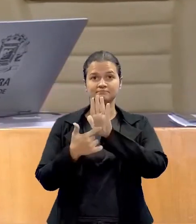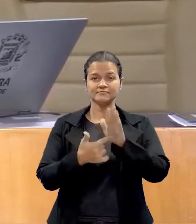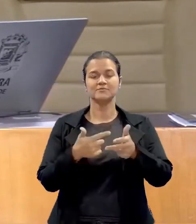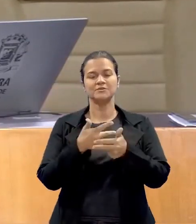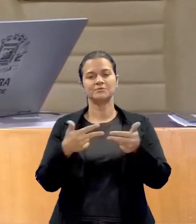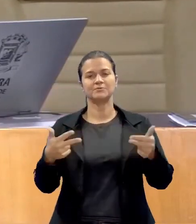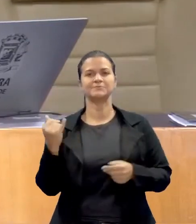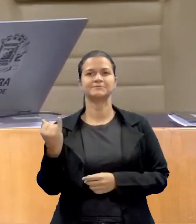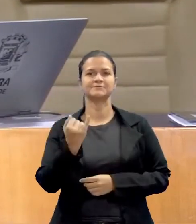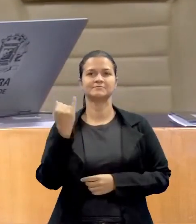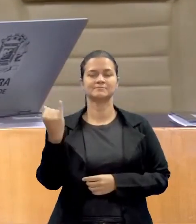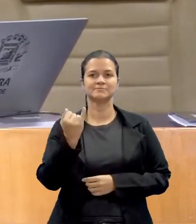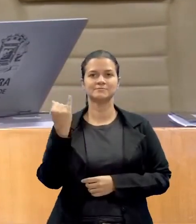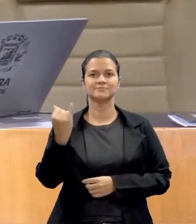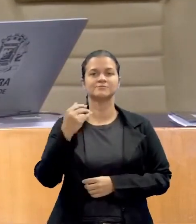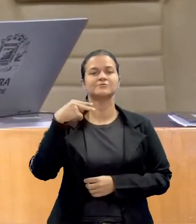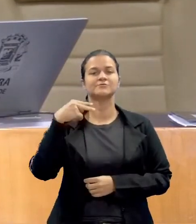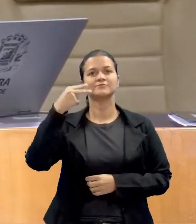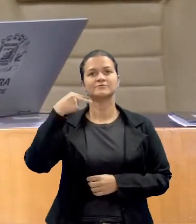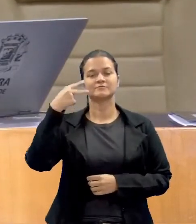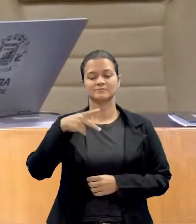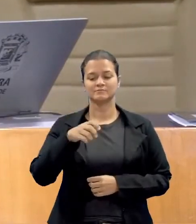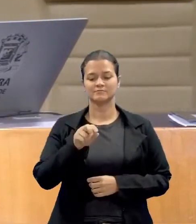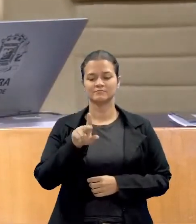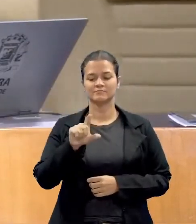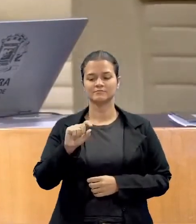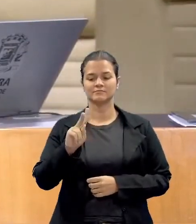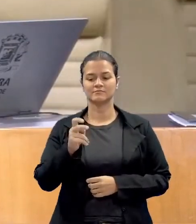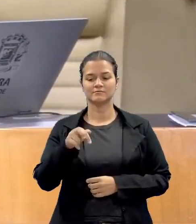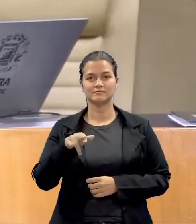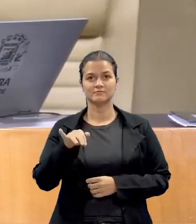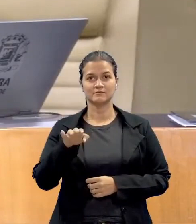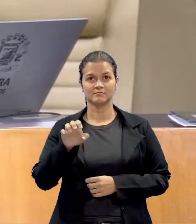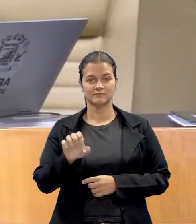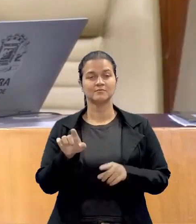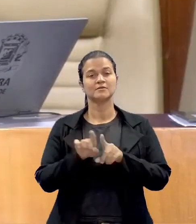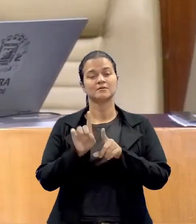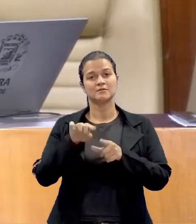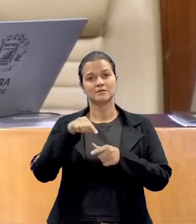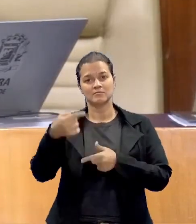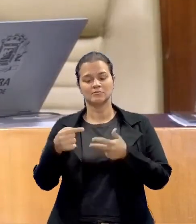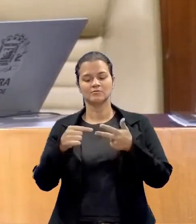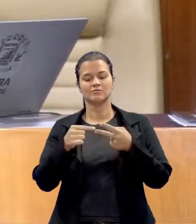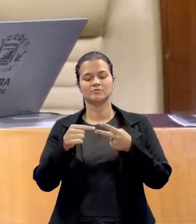de matéria, vereador Paulo Henrique, em seguida, vereador Jefferson Abel.